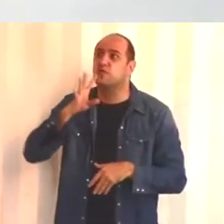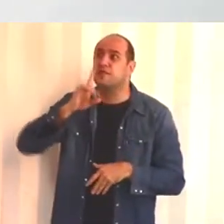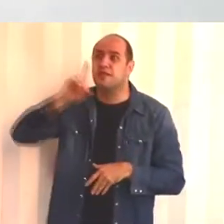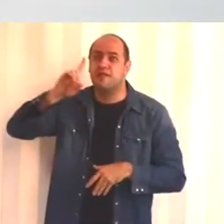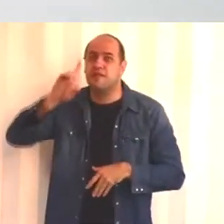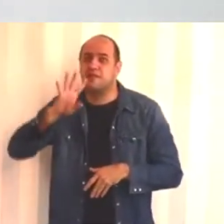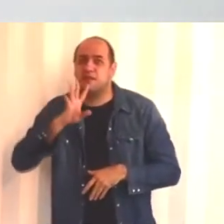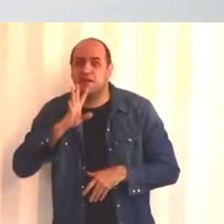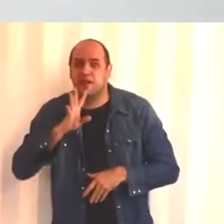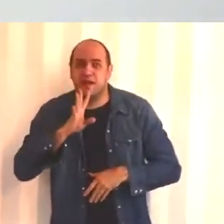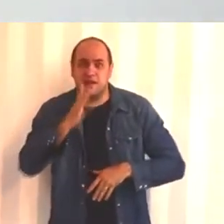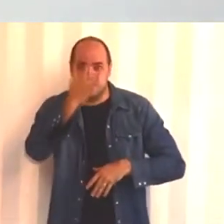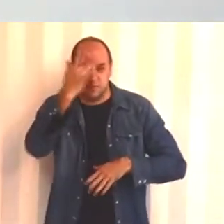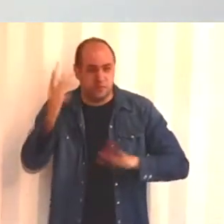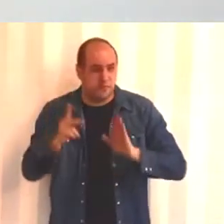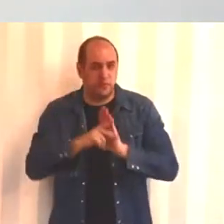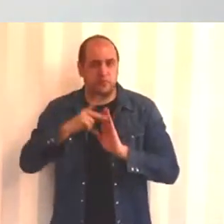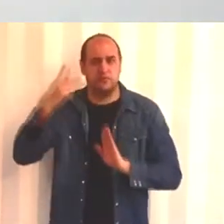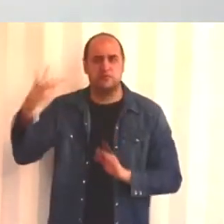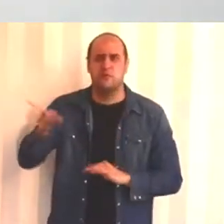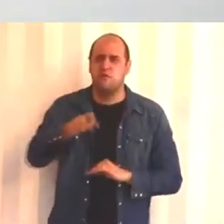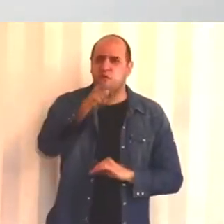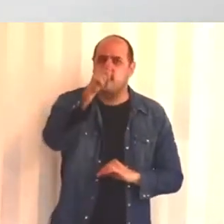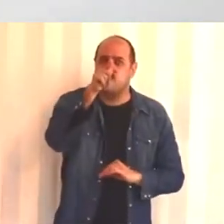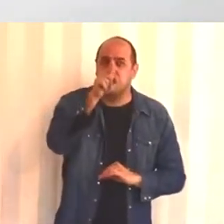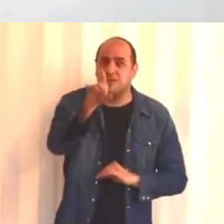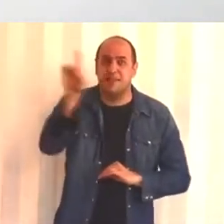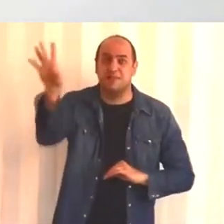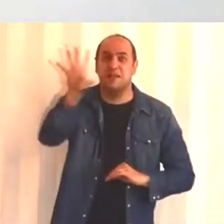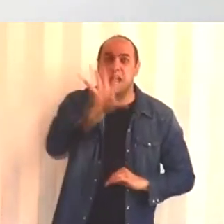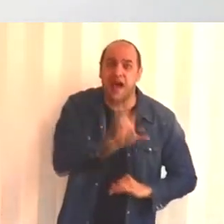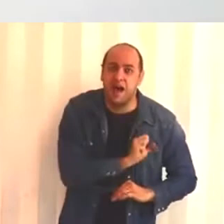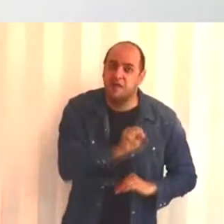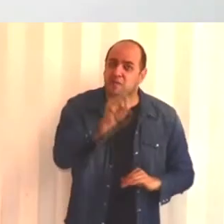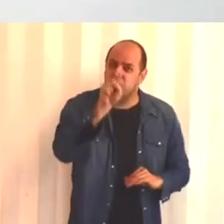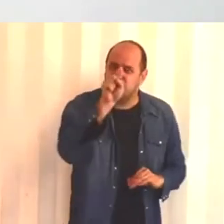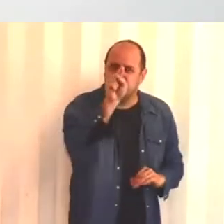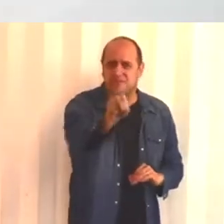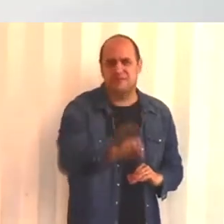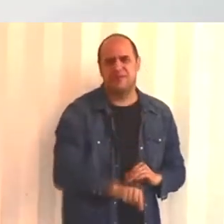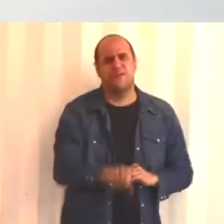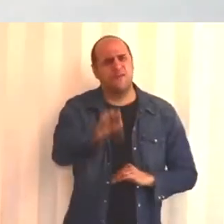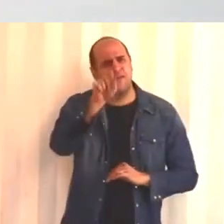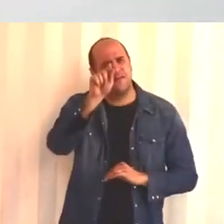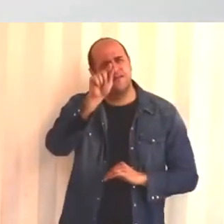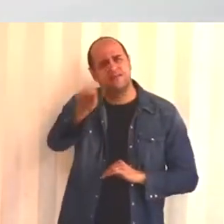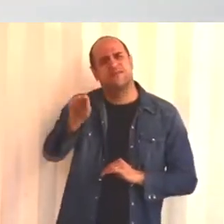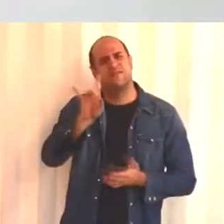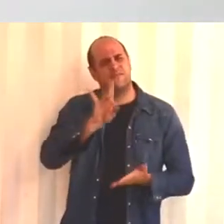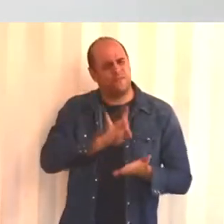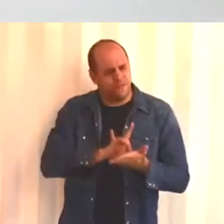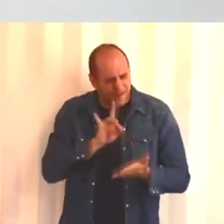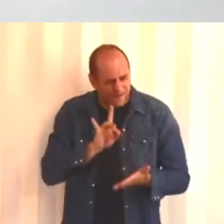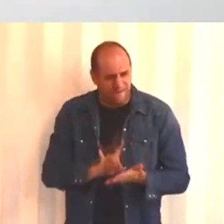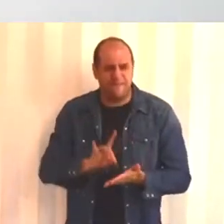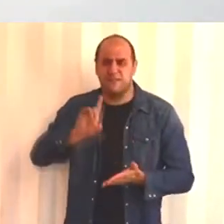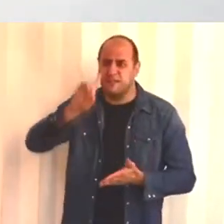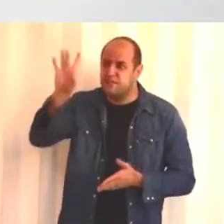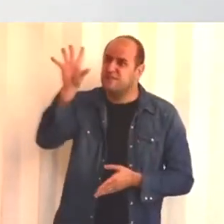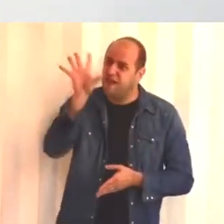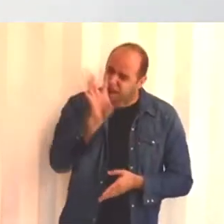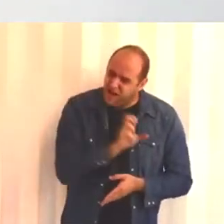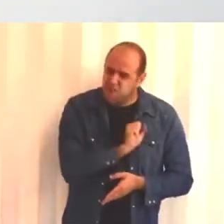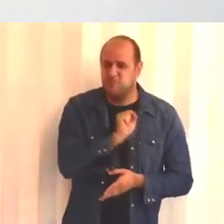Você, meu irmão, em Cristo Jesus é amado do Pai. Você, minha irmã, em Cristo Jesus é amada do